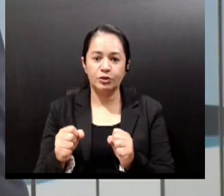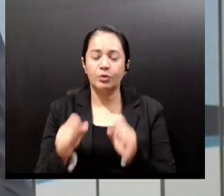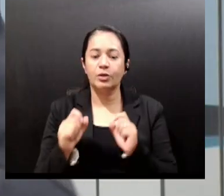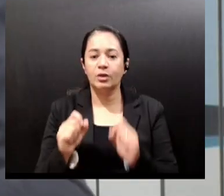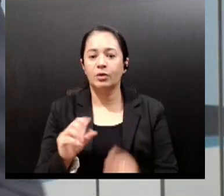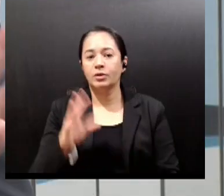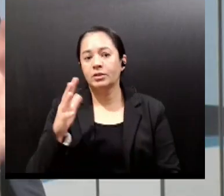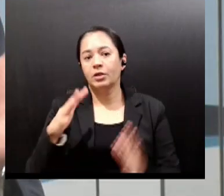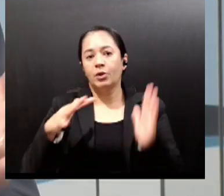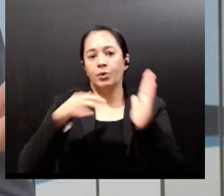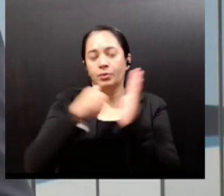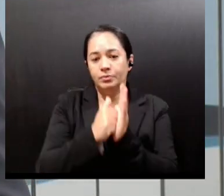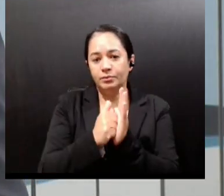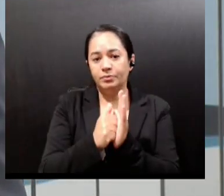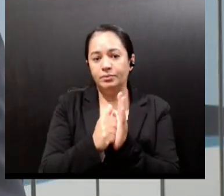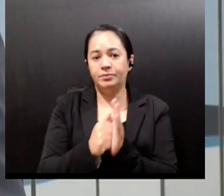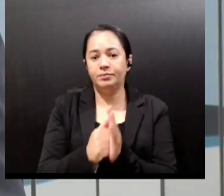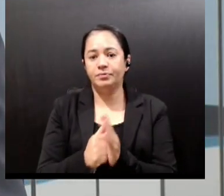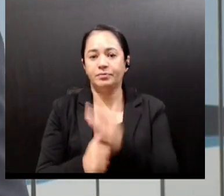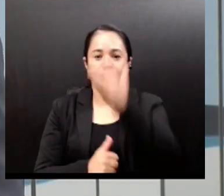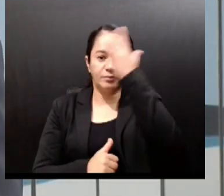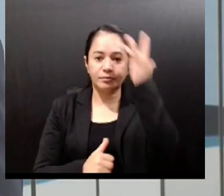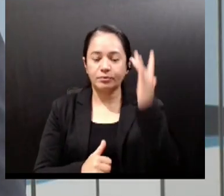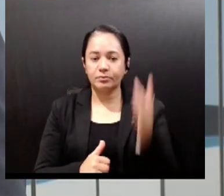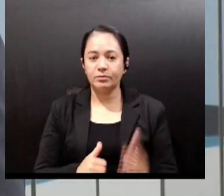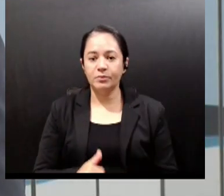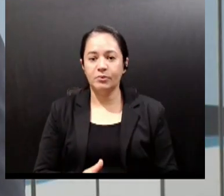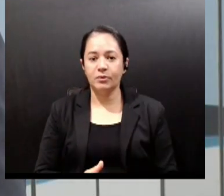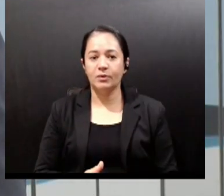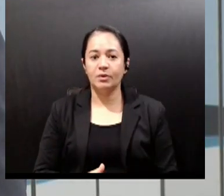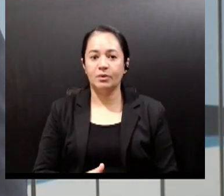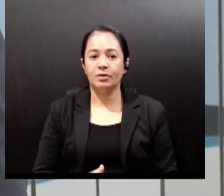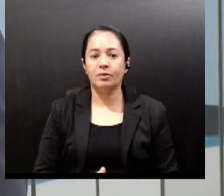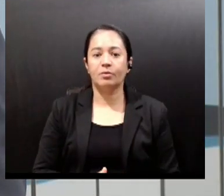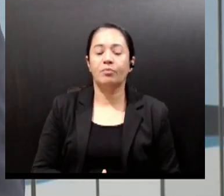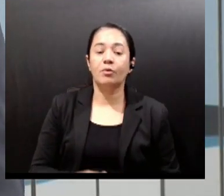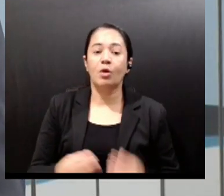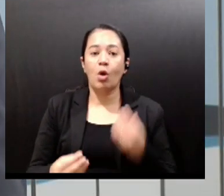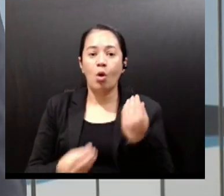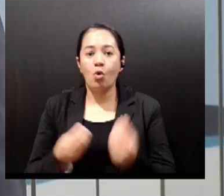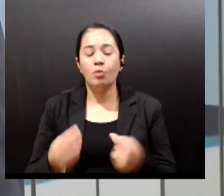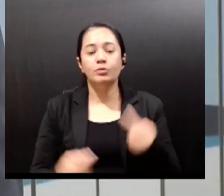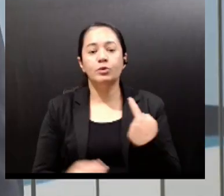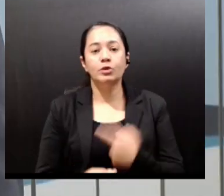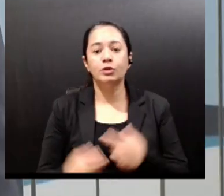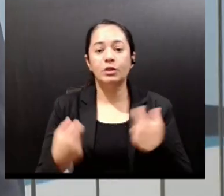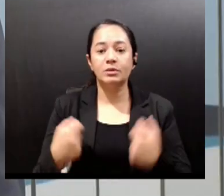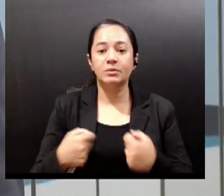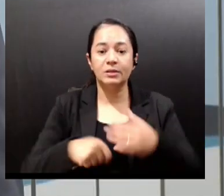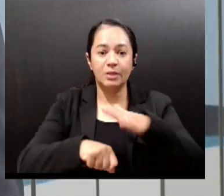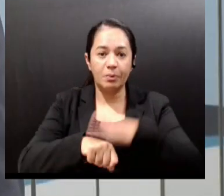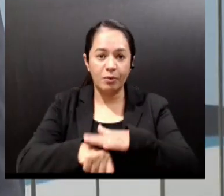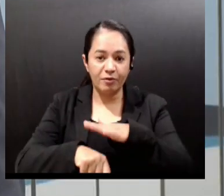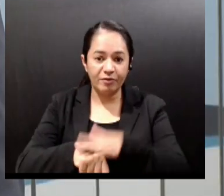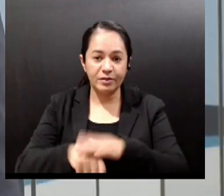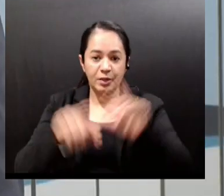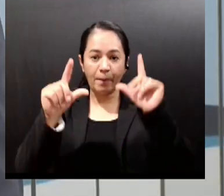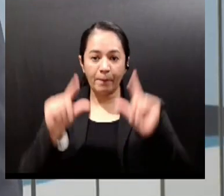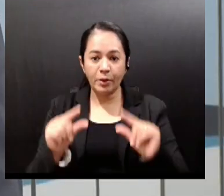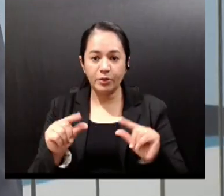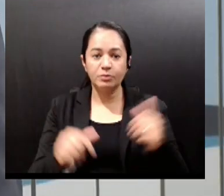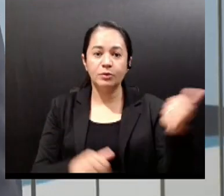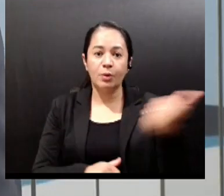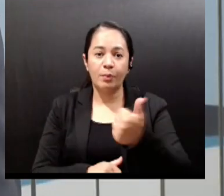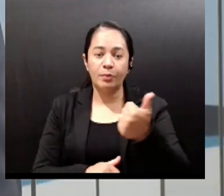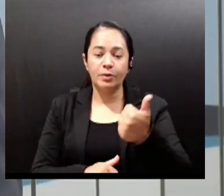ele está isento de todo esse ponto. E como que nós precisamos fazer para reduzir isso? Primeiro ponto é um trabalho